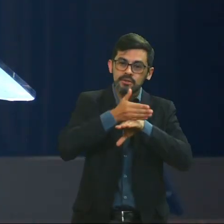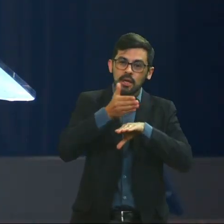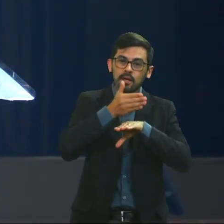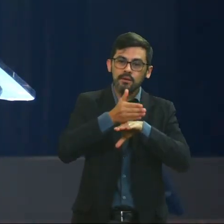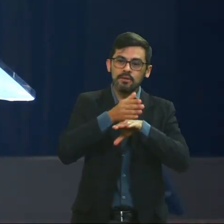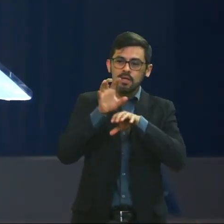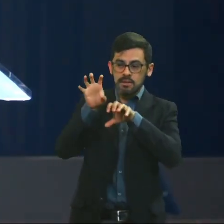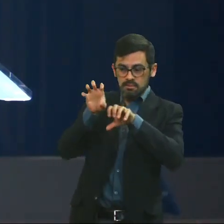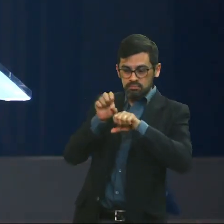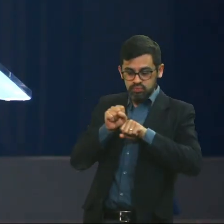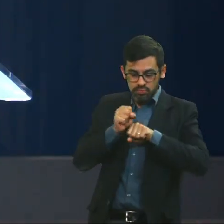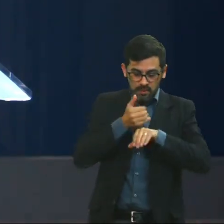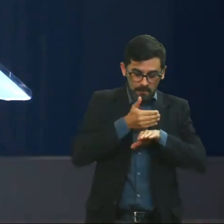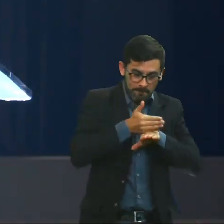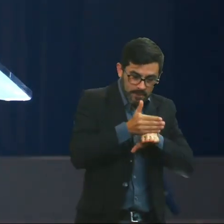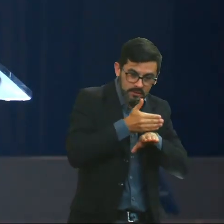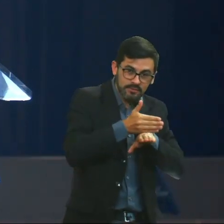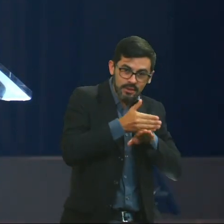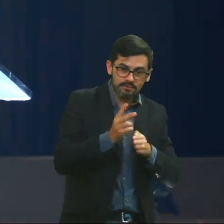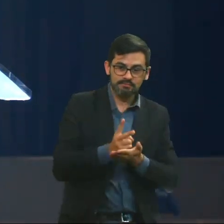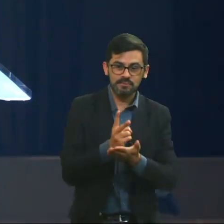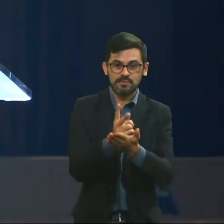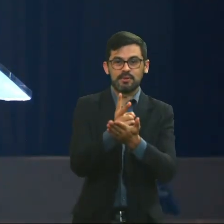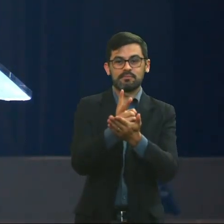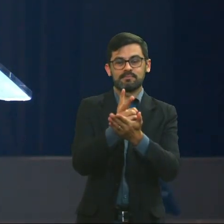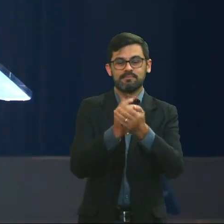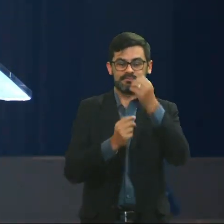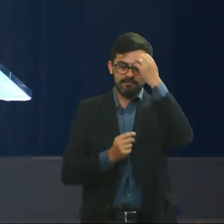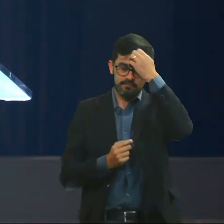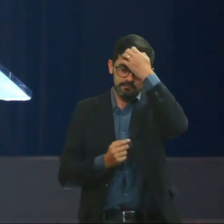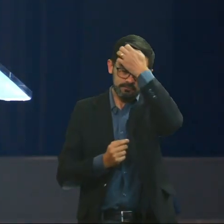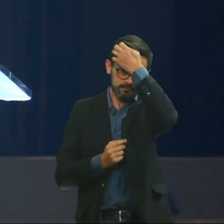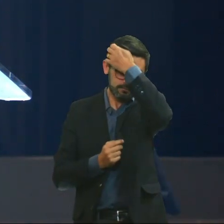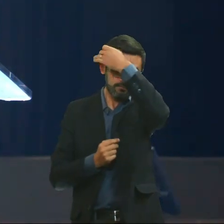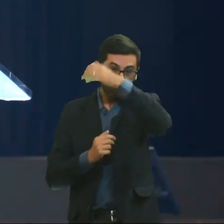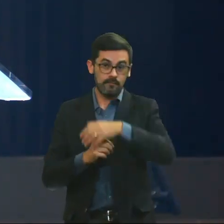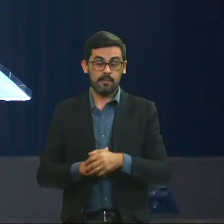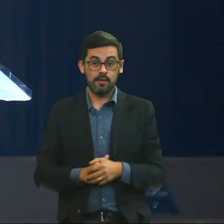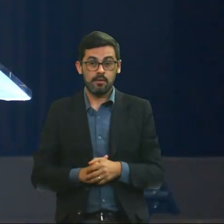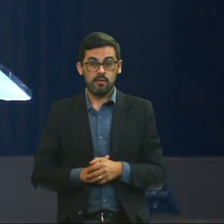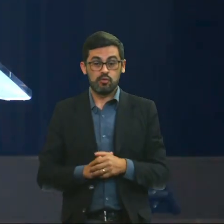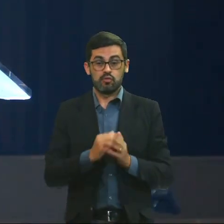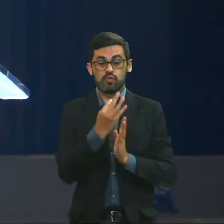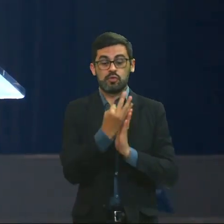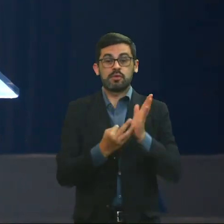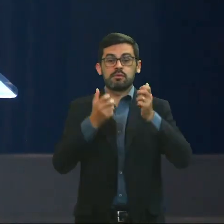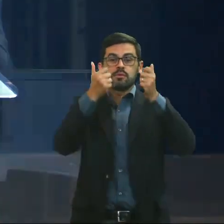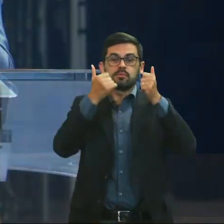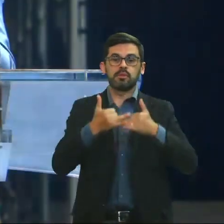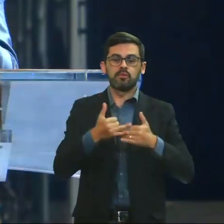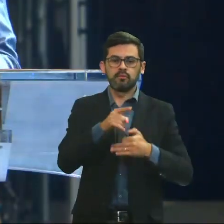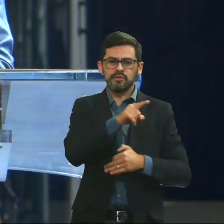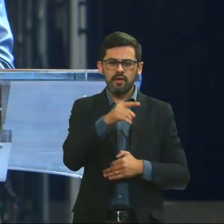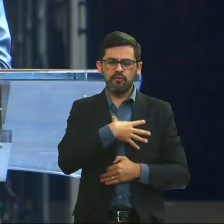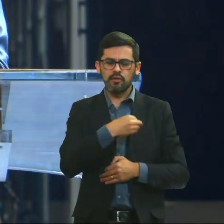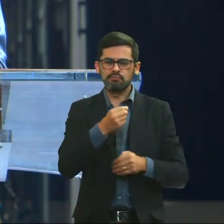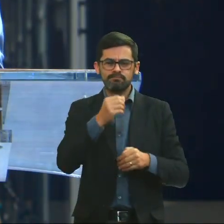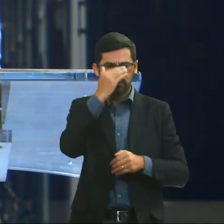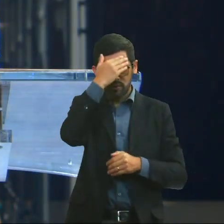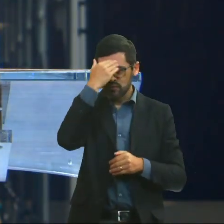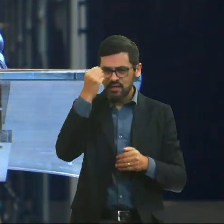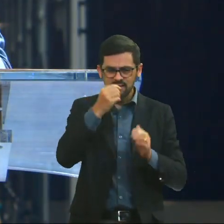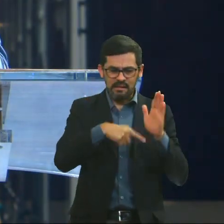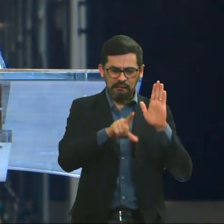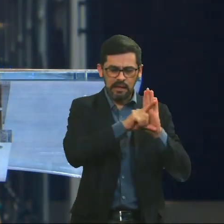aí, aplique a palavra de Deus. Meu filho, não se esqueça da minha lei, mas guarde